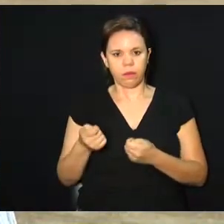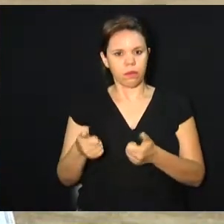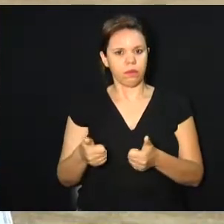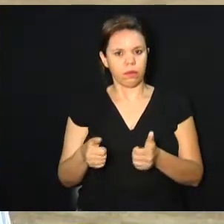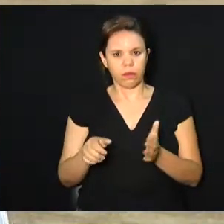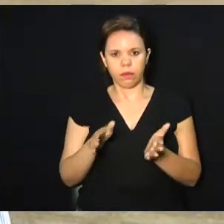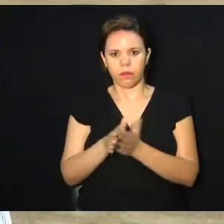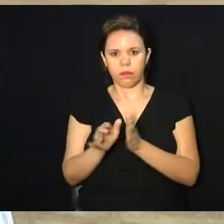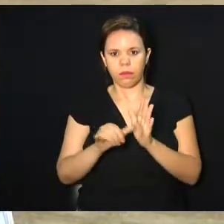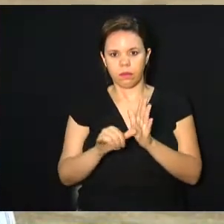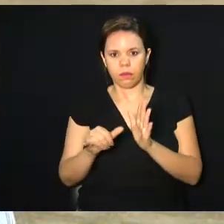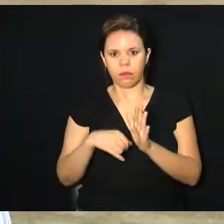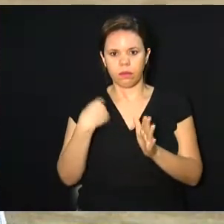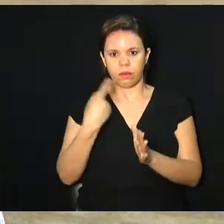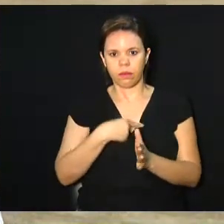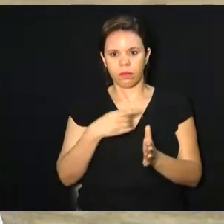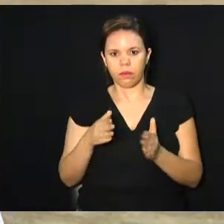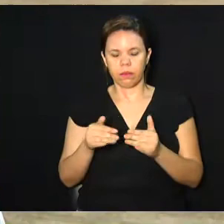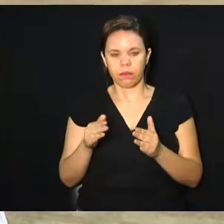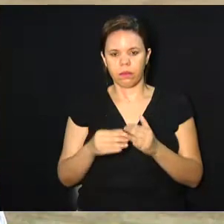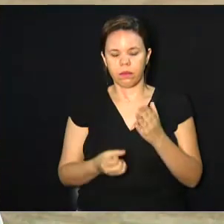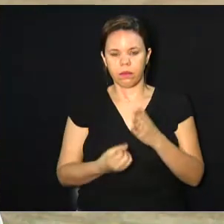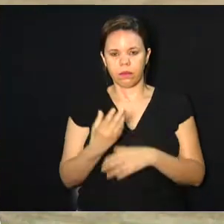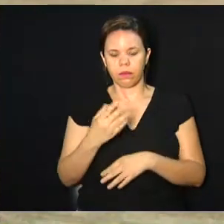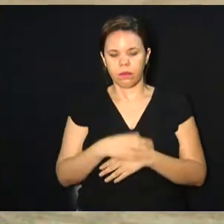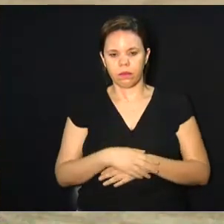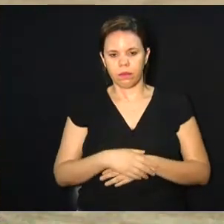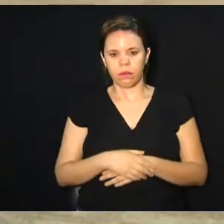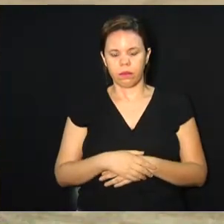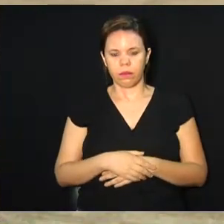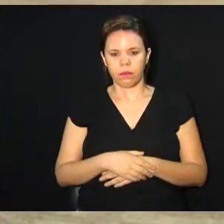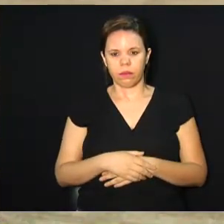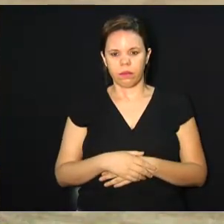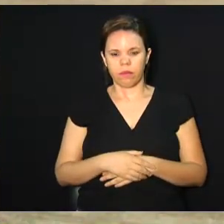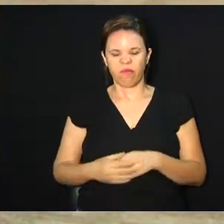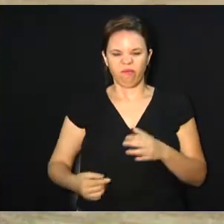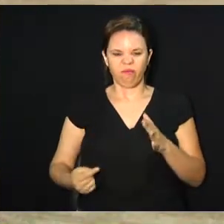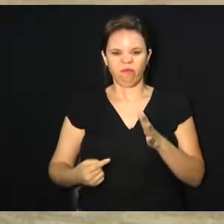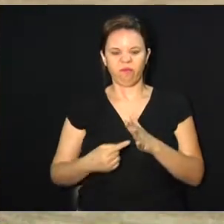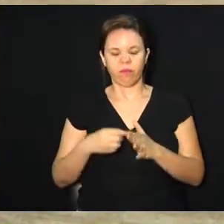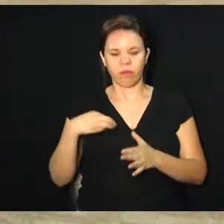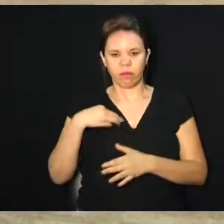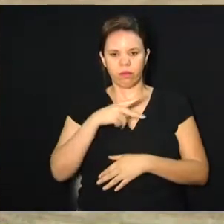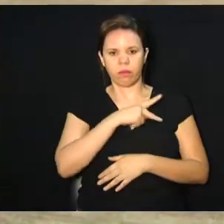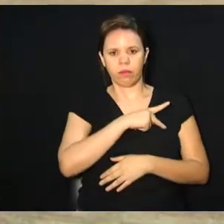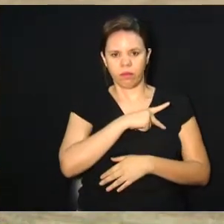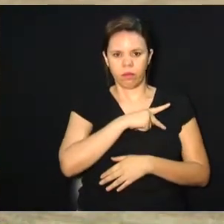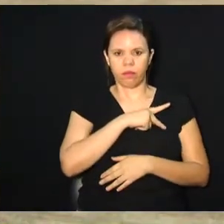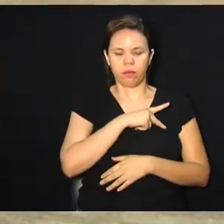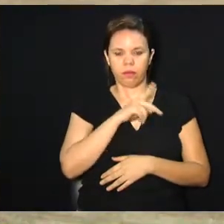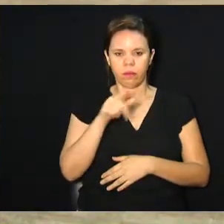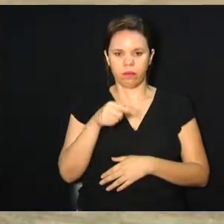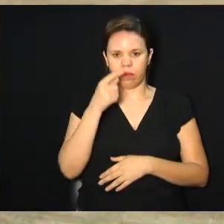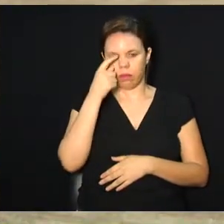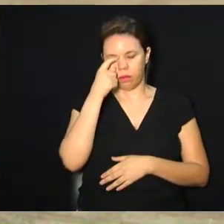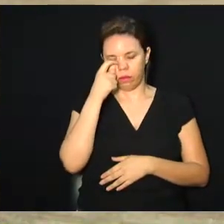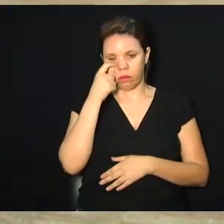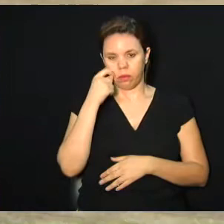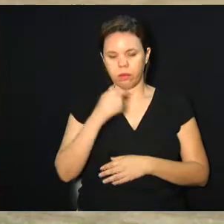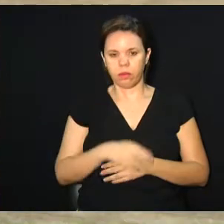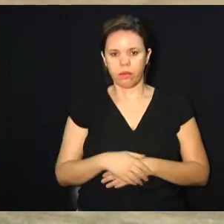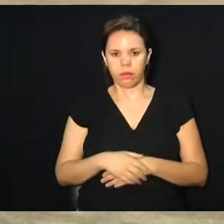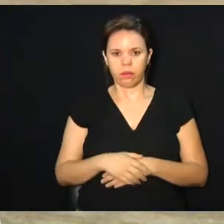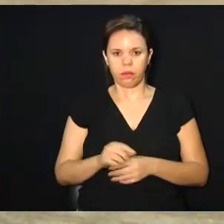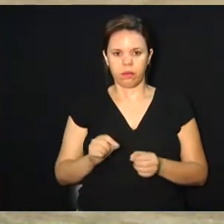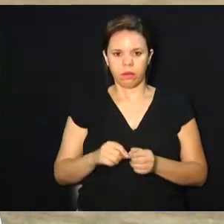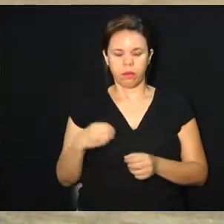publicidade à nossa licitação, o que gerou, né, uma denúncia no Ministério Público, e um dos pontos era esse, e assim